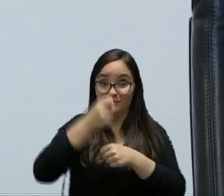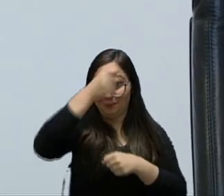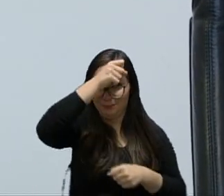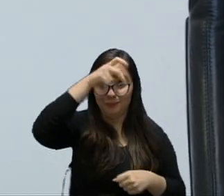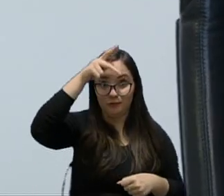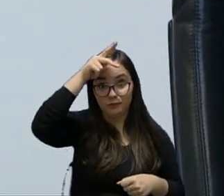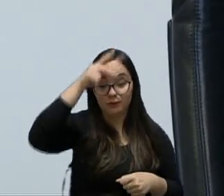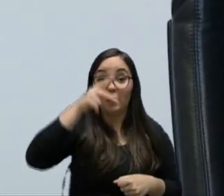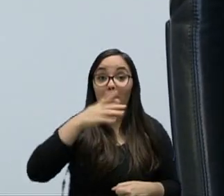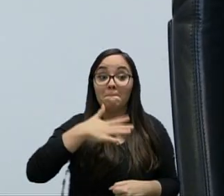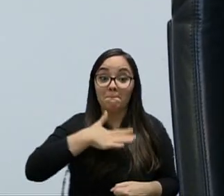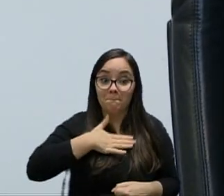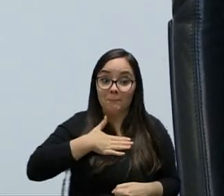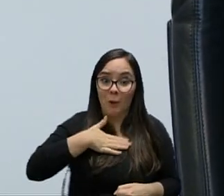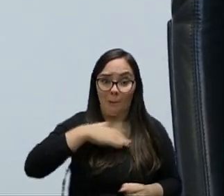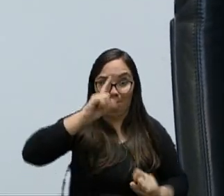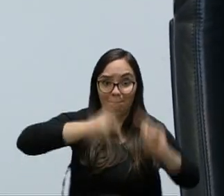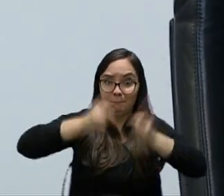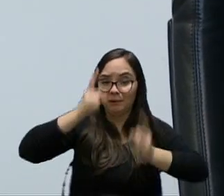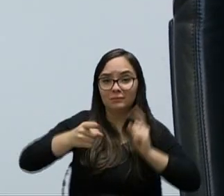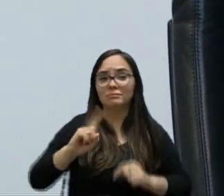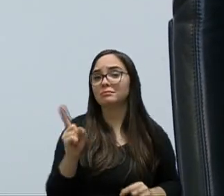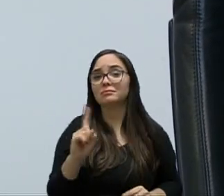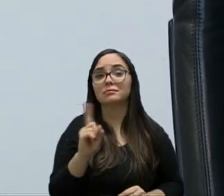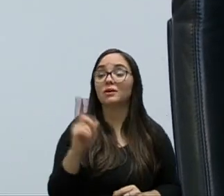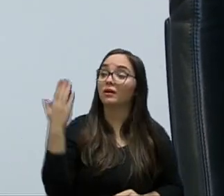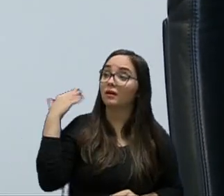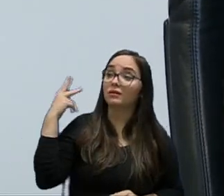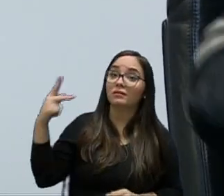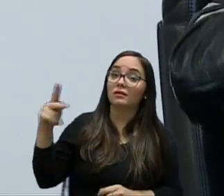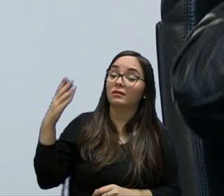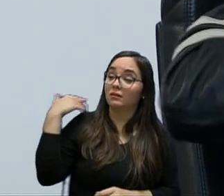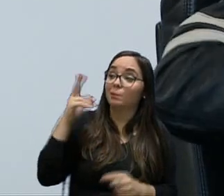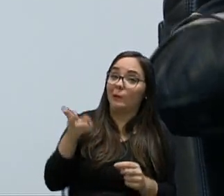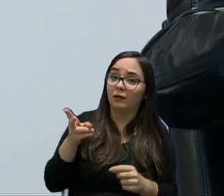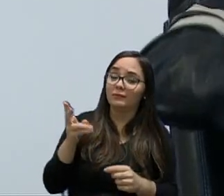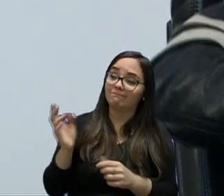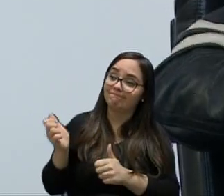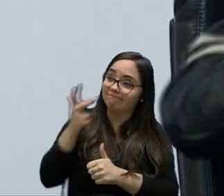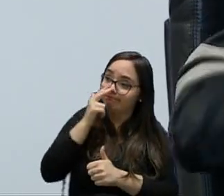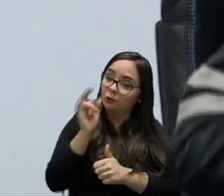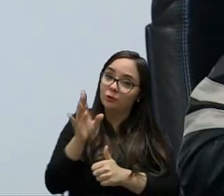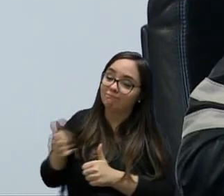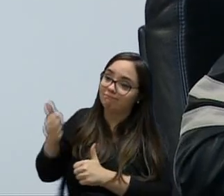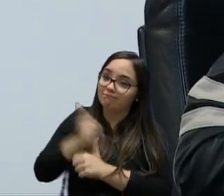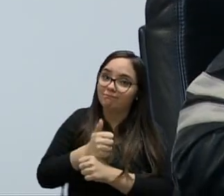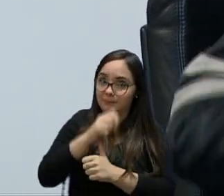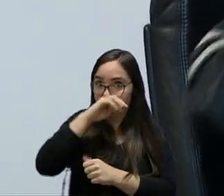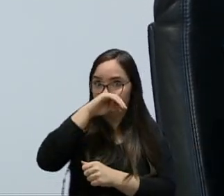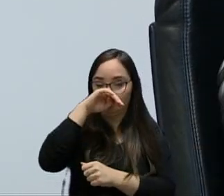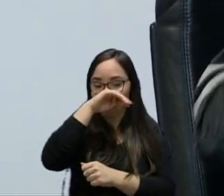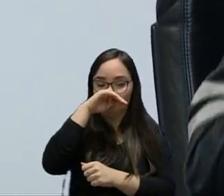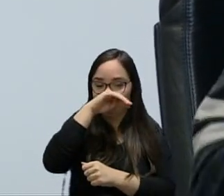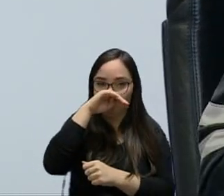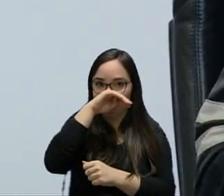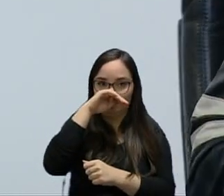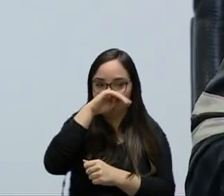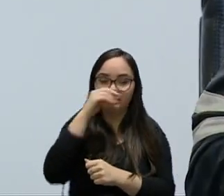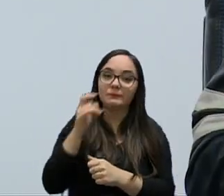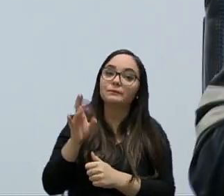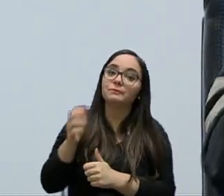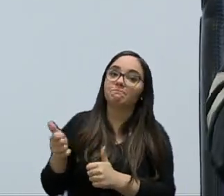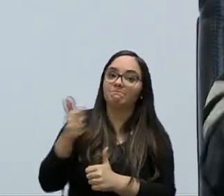prefeito de uma prefeita ele não é governo dele ele está ele está continuando o governo anterior é bom a gente